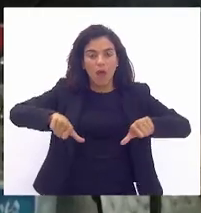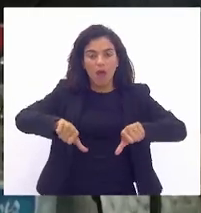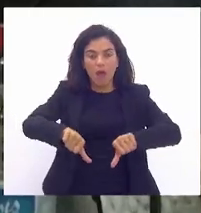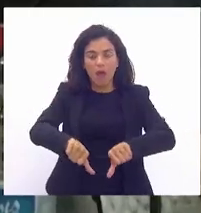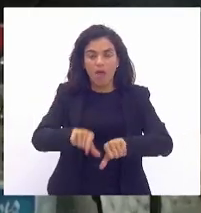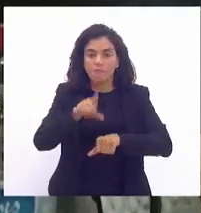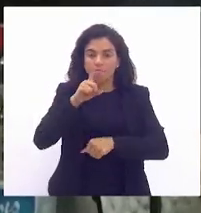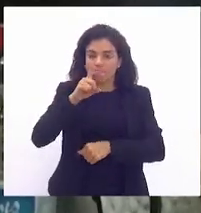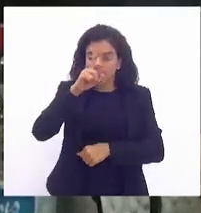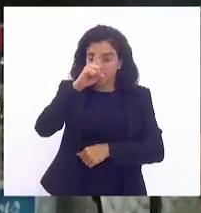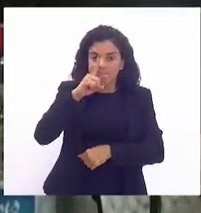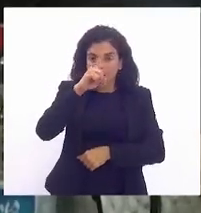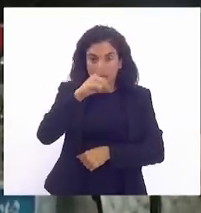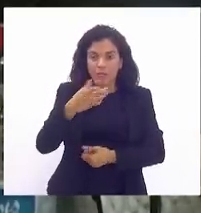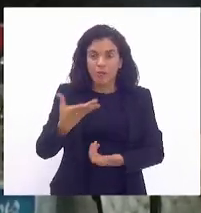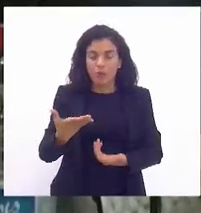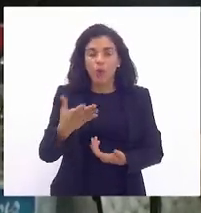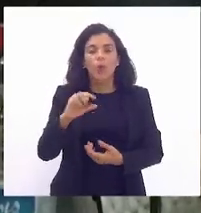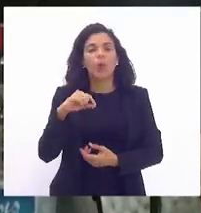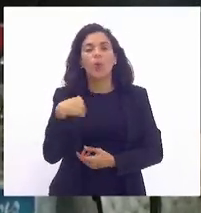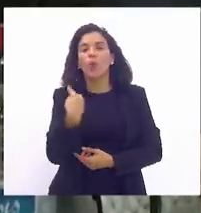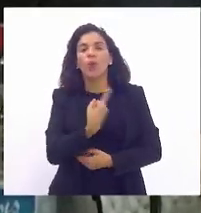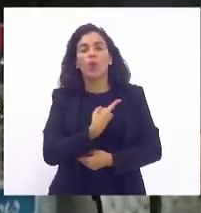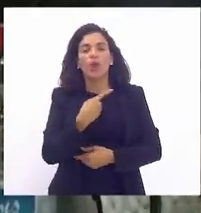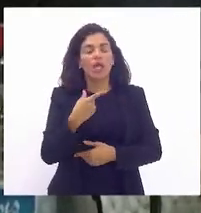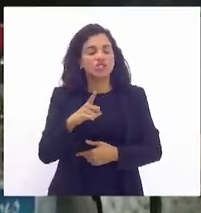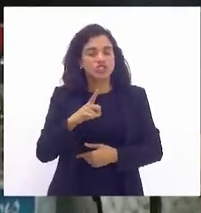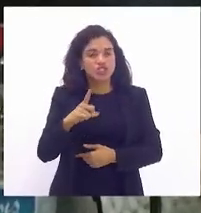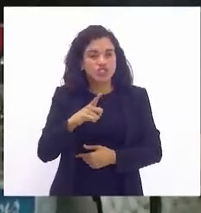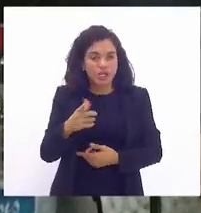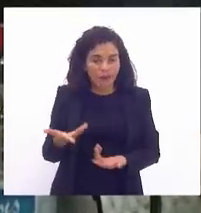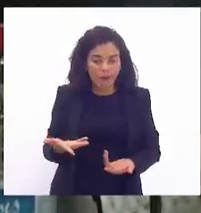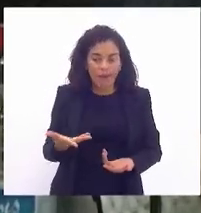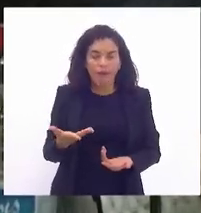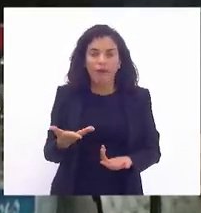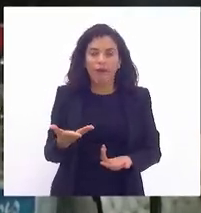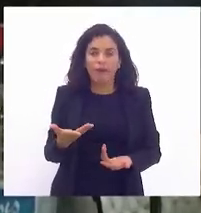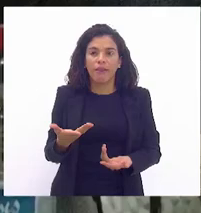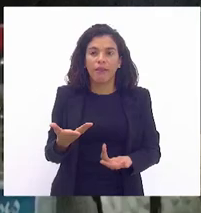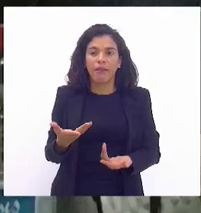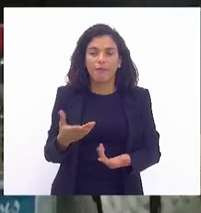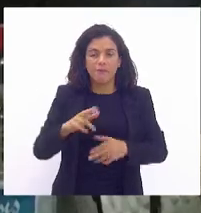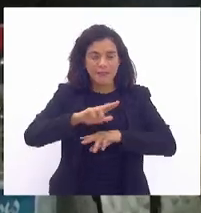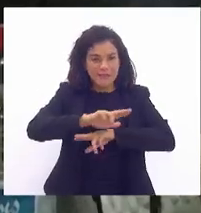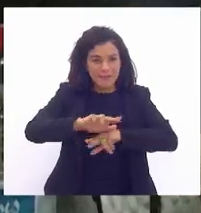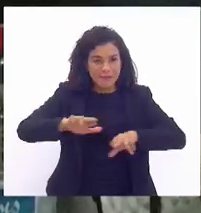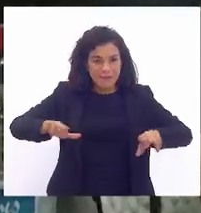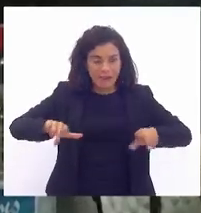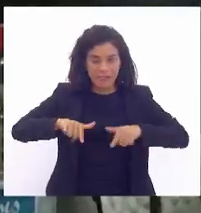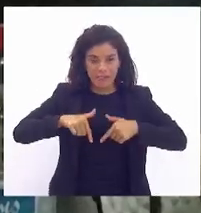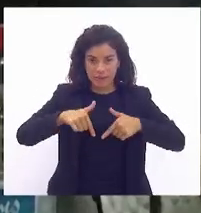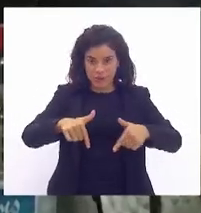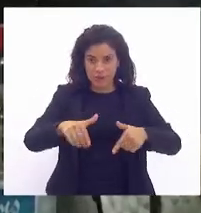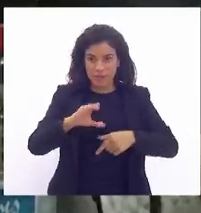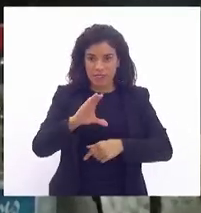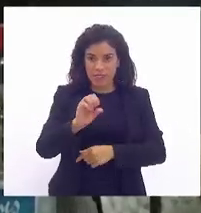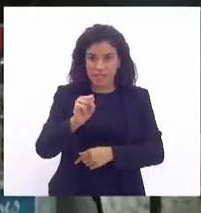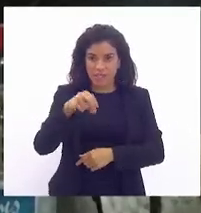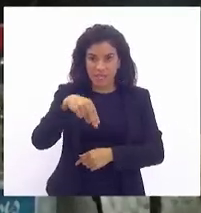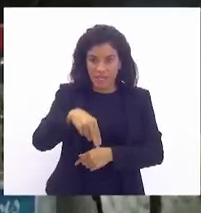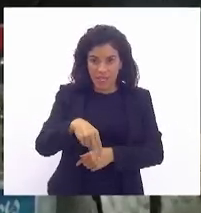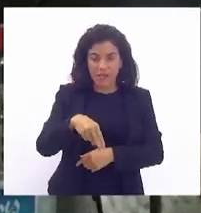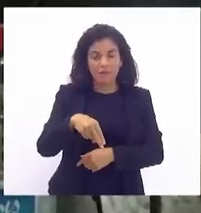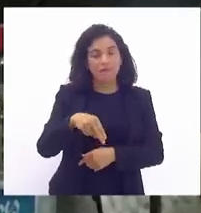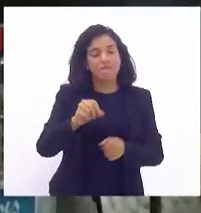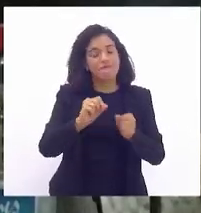mundo percebe aqui, o que a gente tem em contrapartida? Em contrapartida, a gente tem diversas ações, que a CSN, pelo jurídico dela, fazendo o